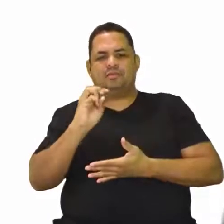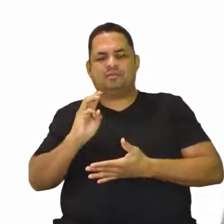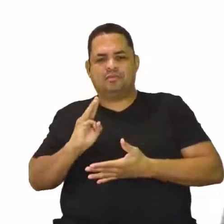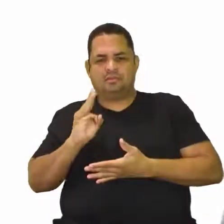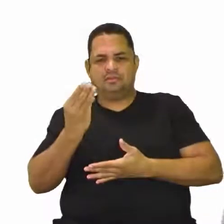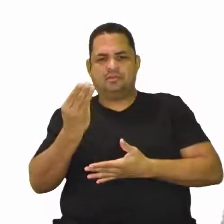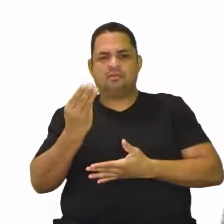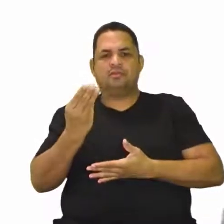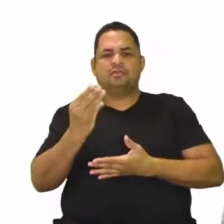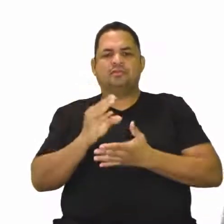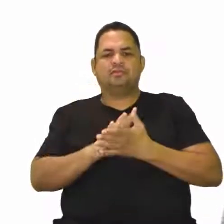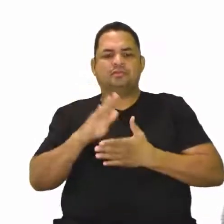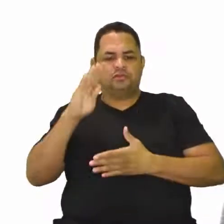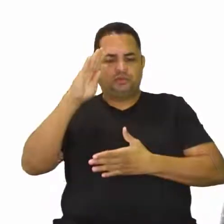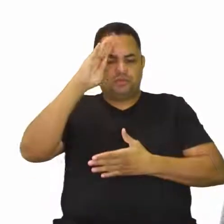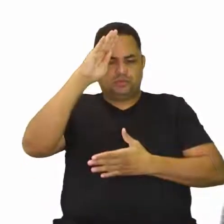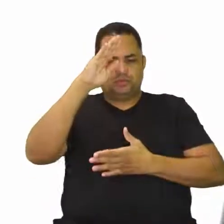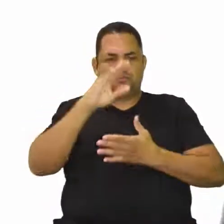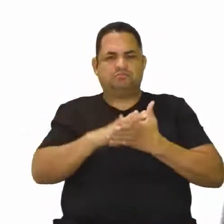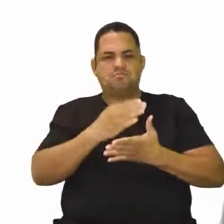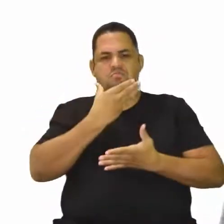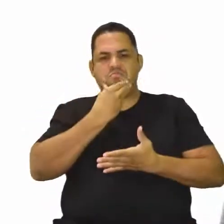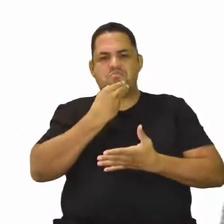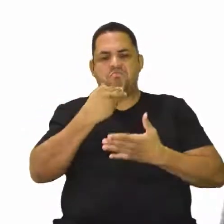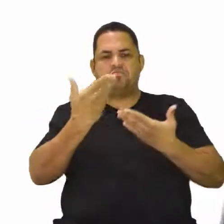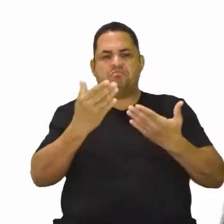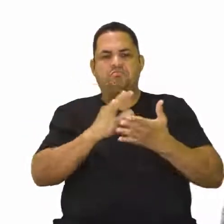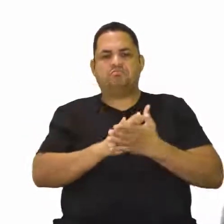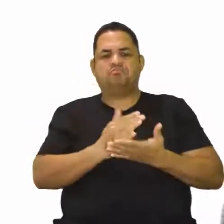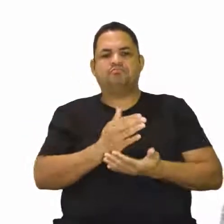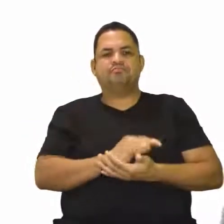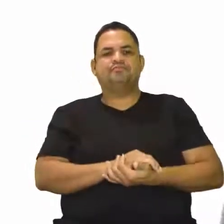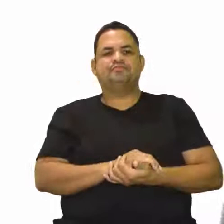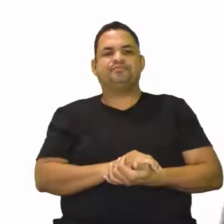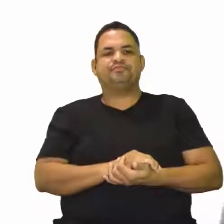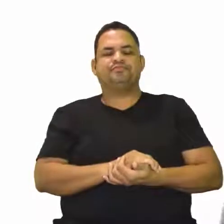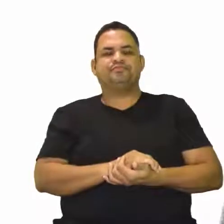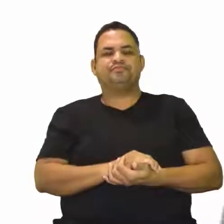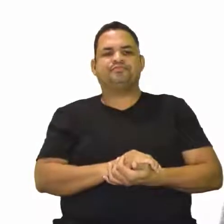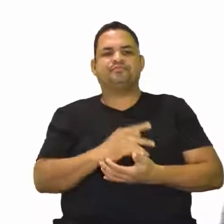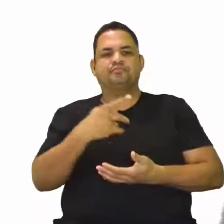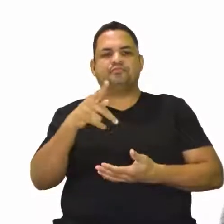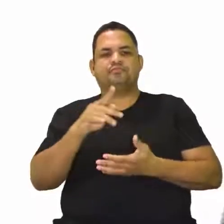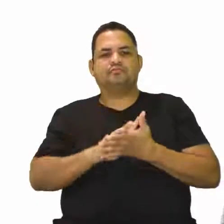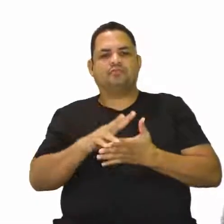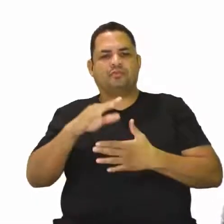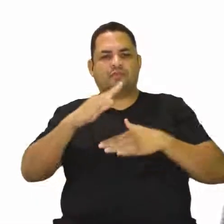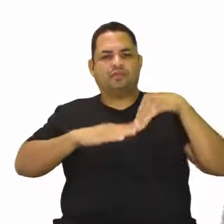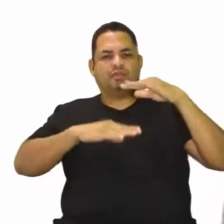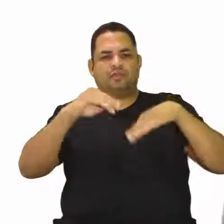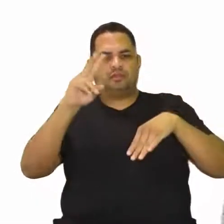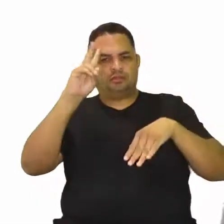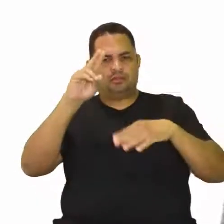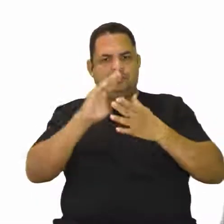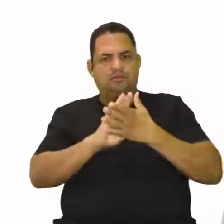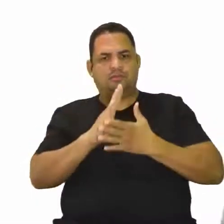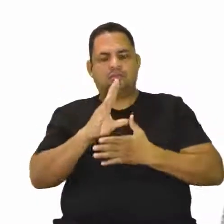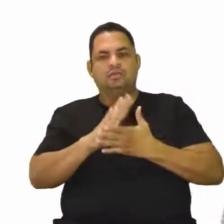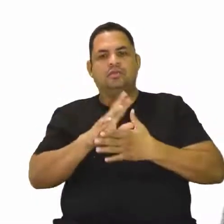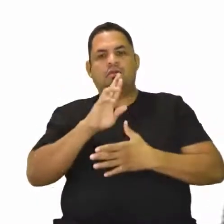milhões de soldado Oi foi a que mais Battle sabia o historiador soviético